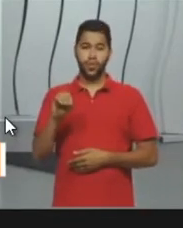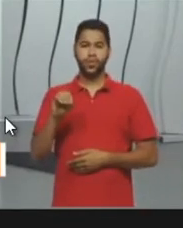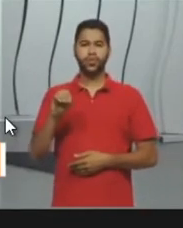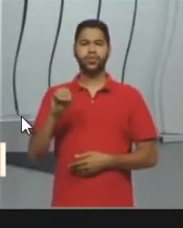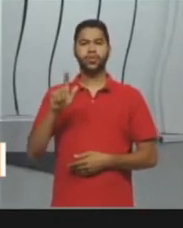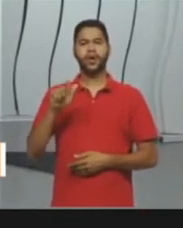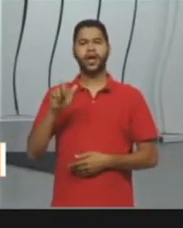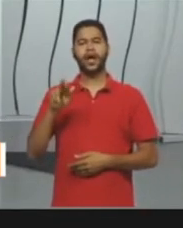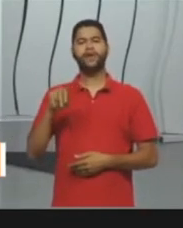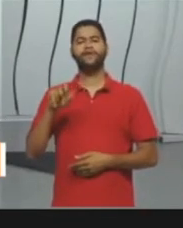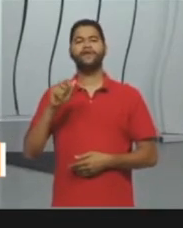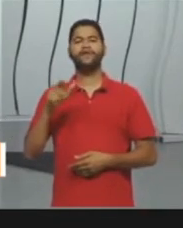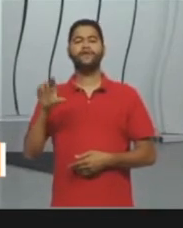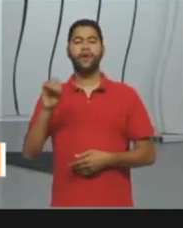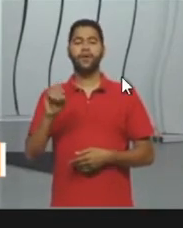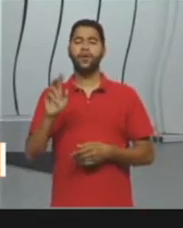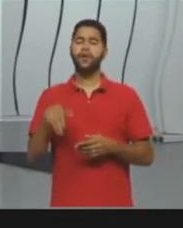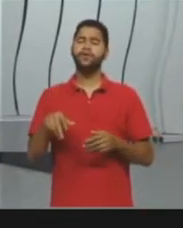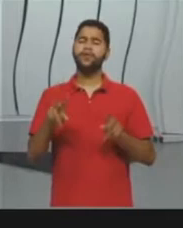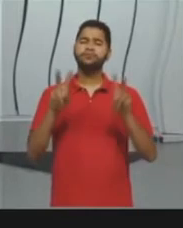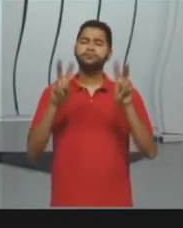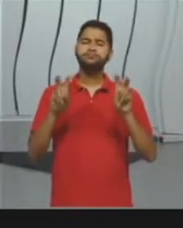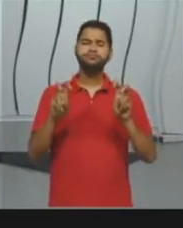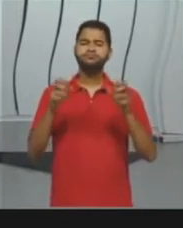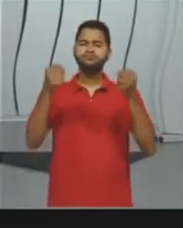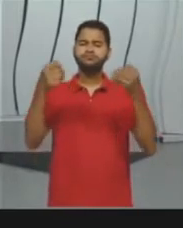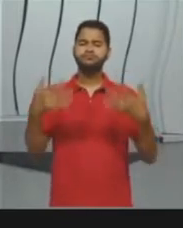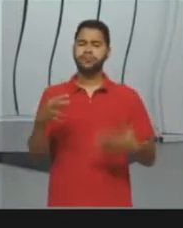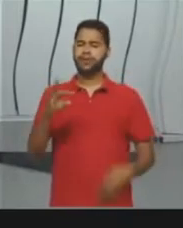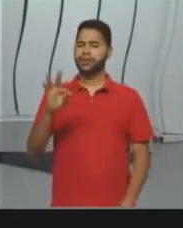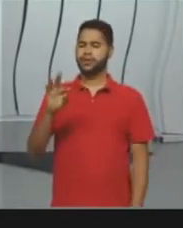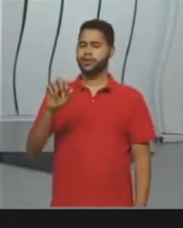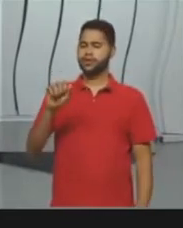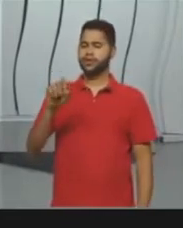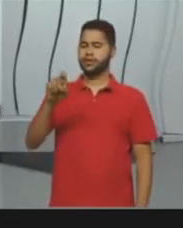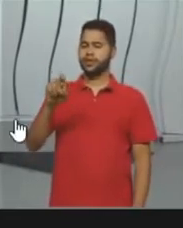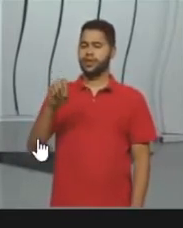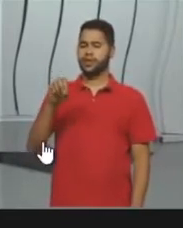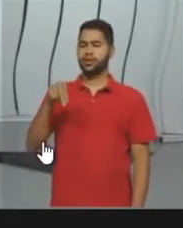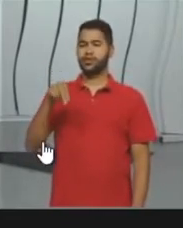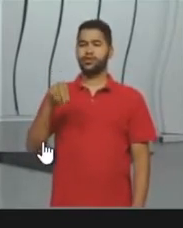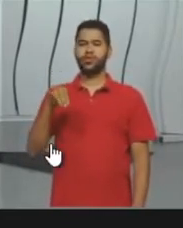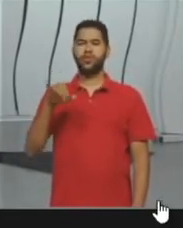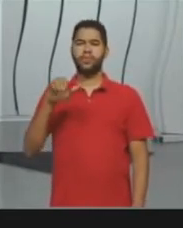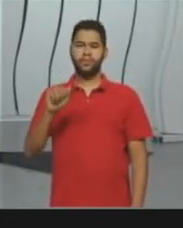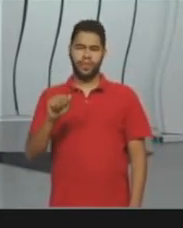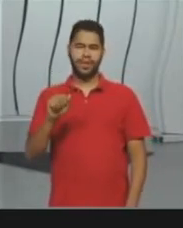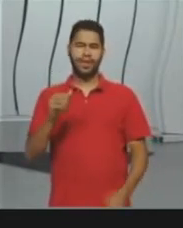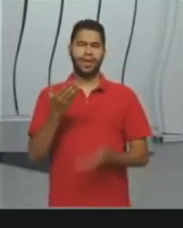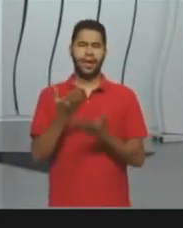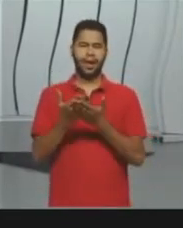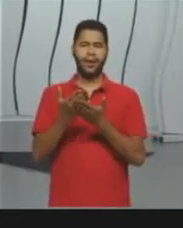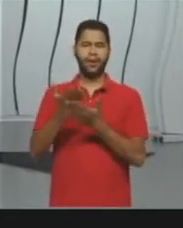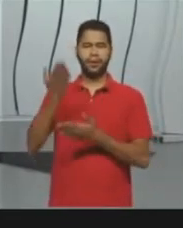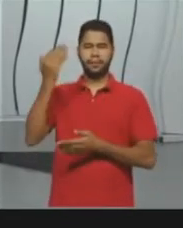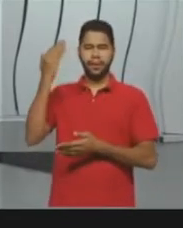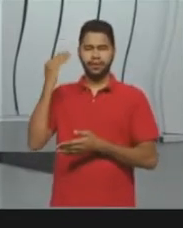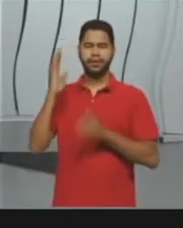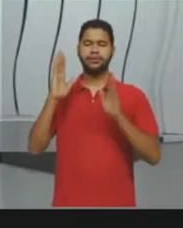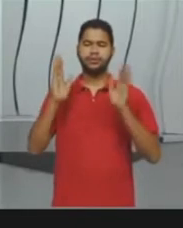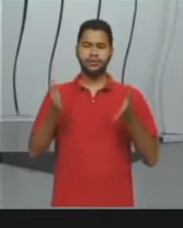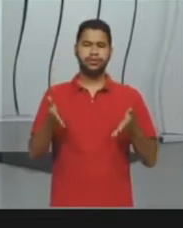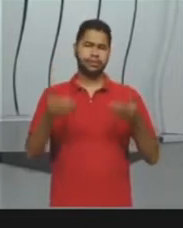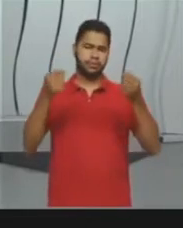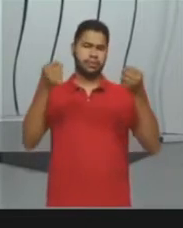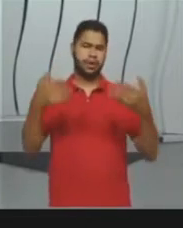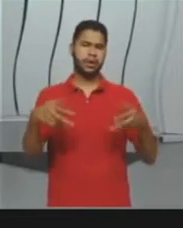do ensino fundamental, um pouco mais sobre taxonomia. Essa é a parte 2. Na aula anterior, nós já falamos sobre esse